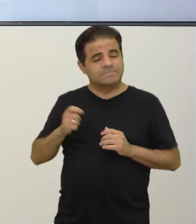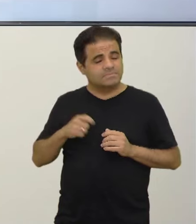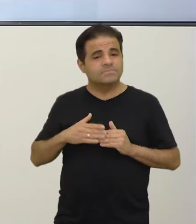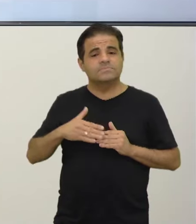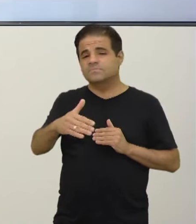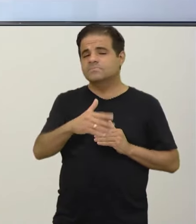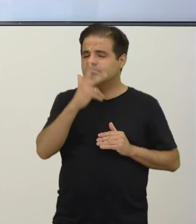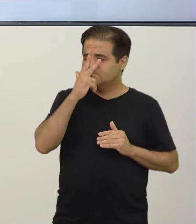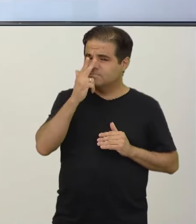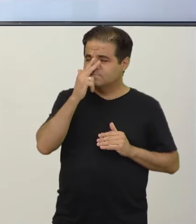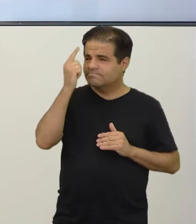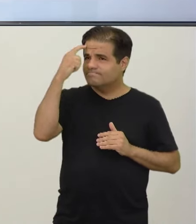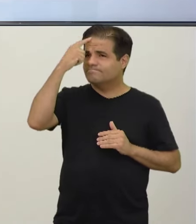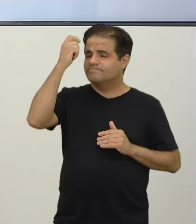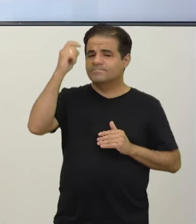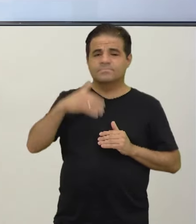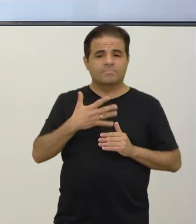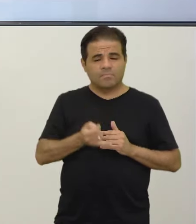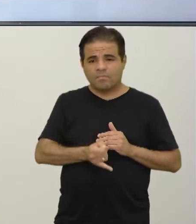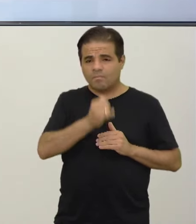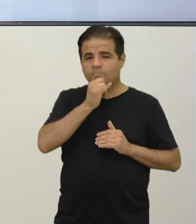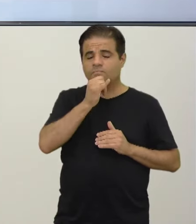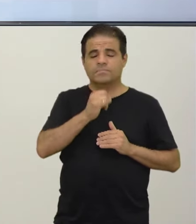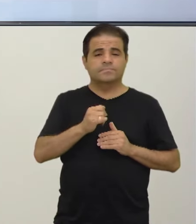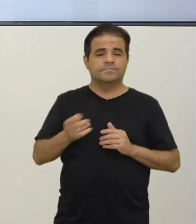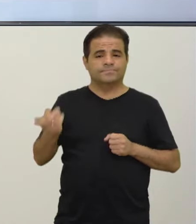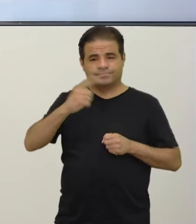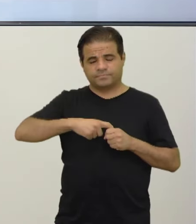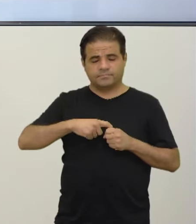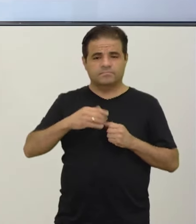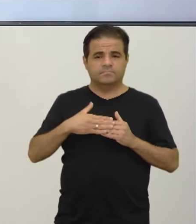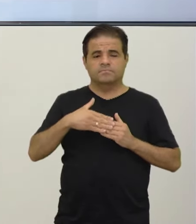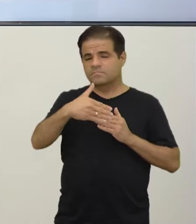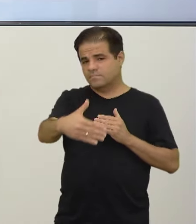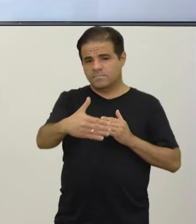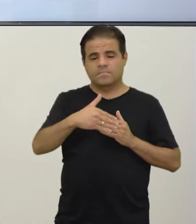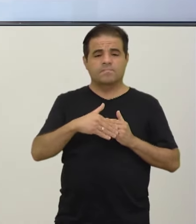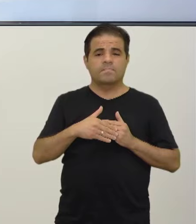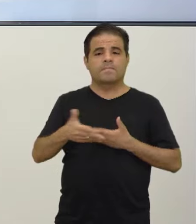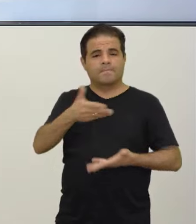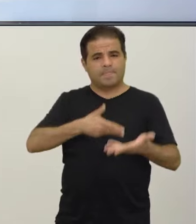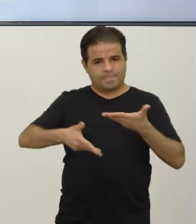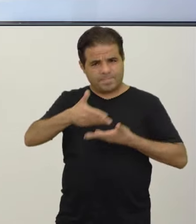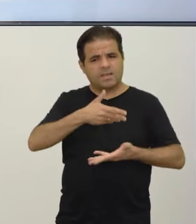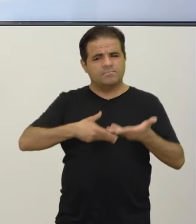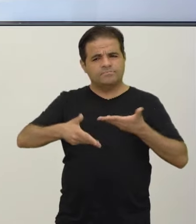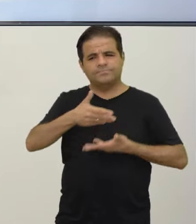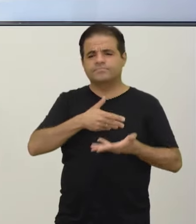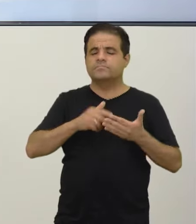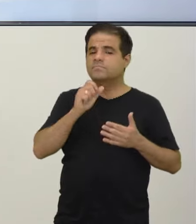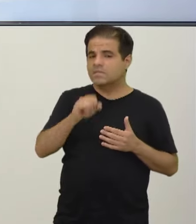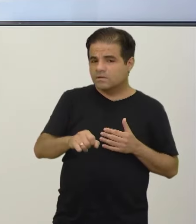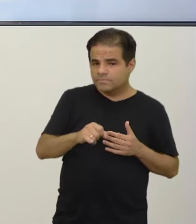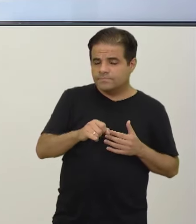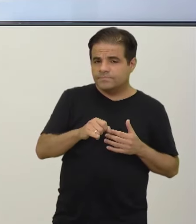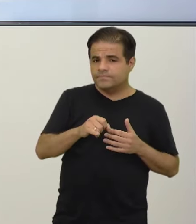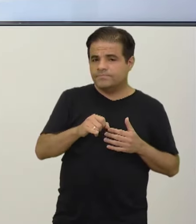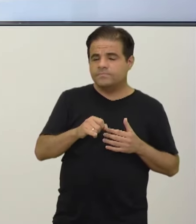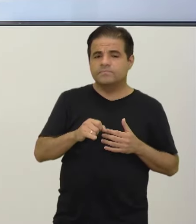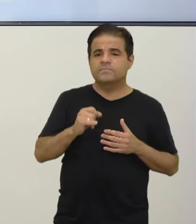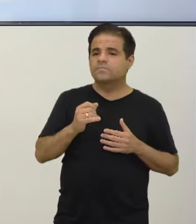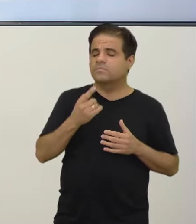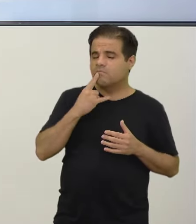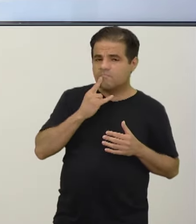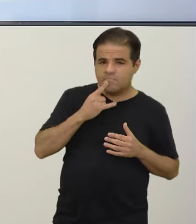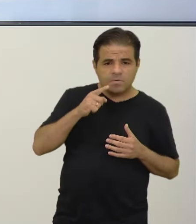É meio que essa ideia, se, por exemplo, né, voltando até a relação que eu fiz, se você tá vendo que eu tô muito